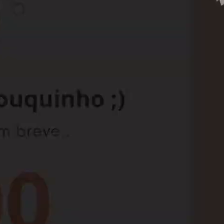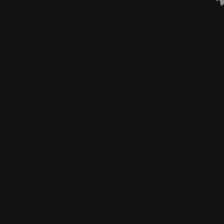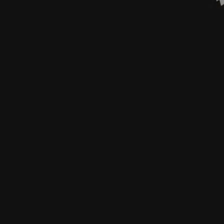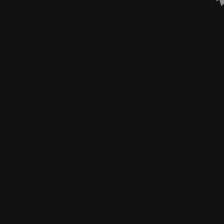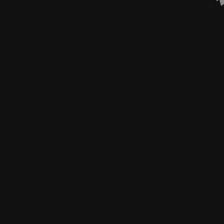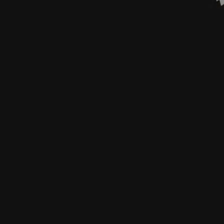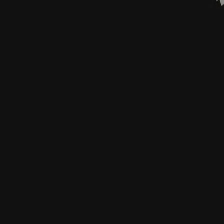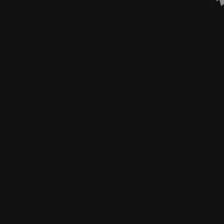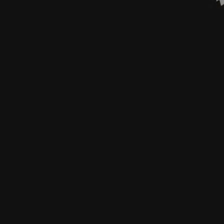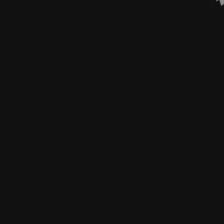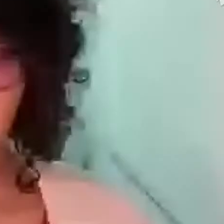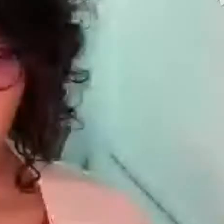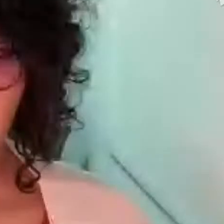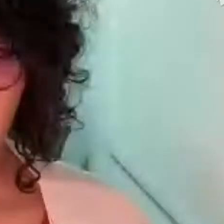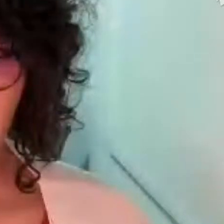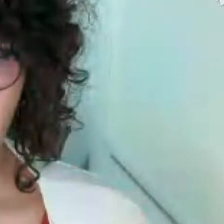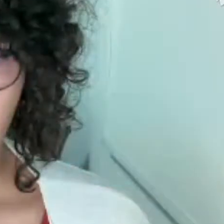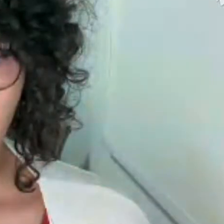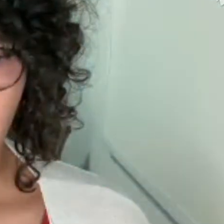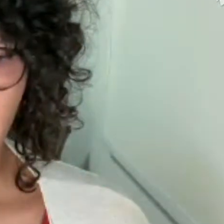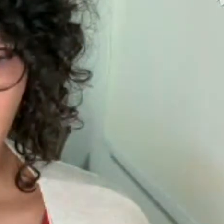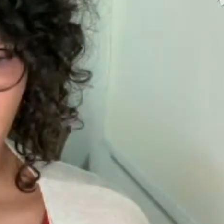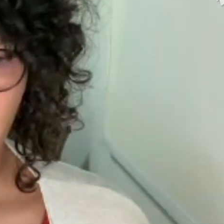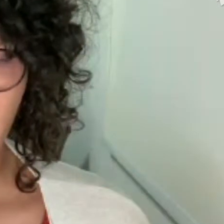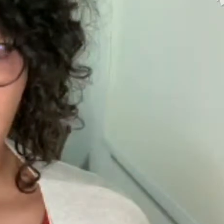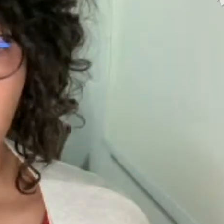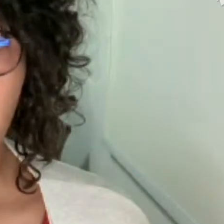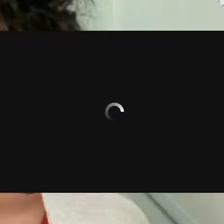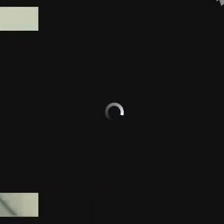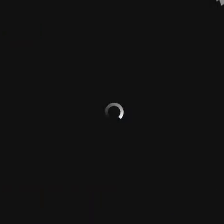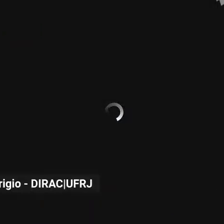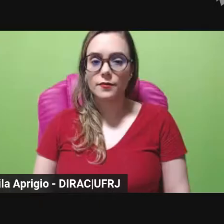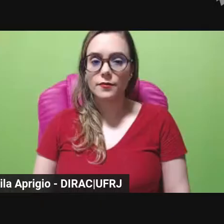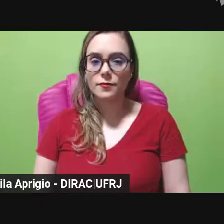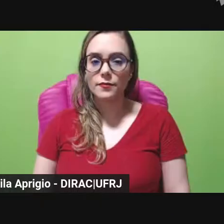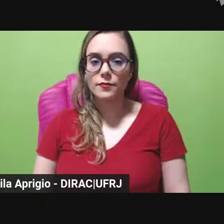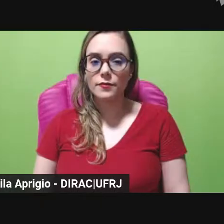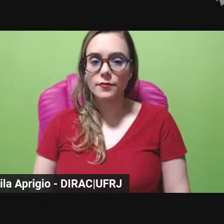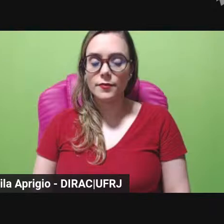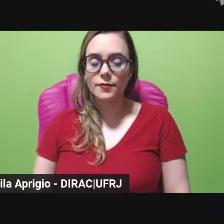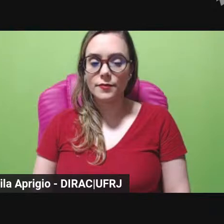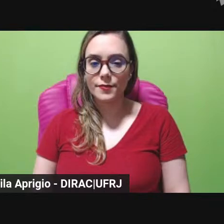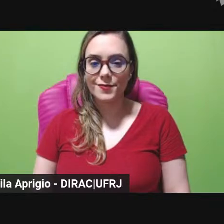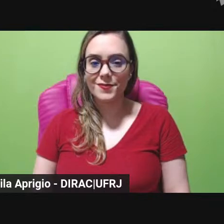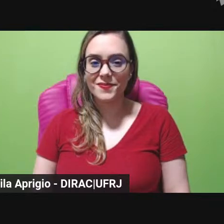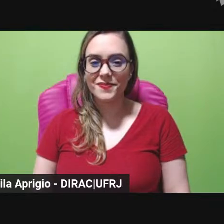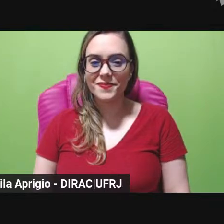very